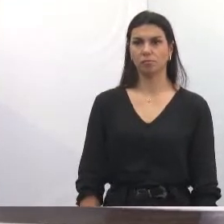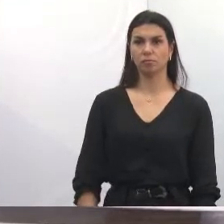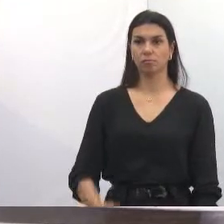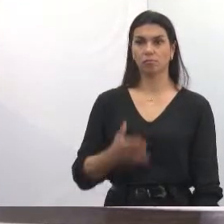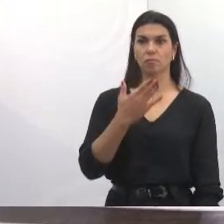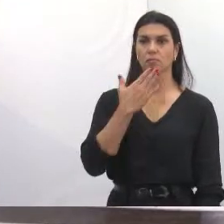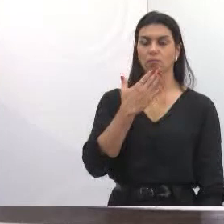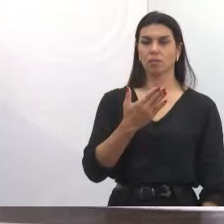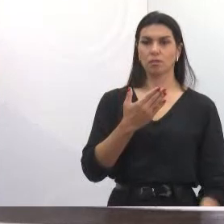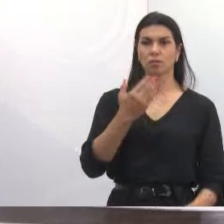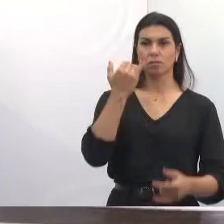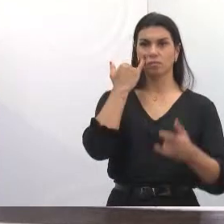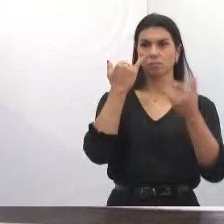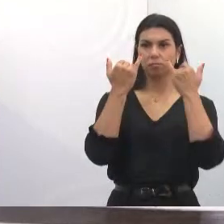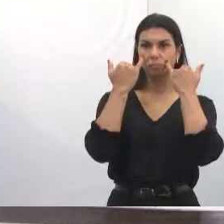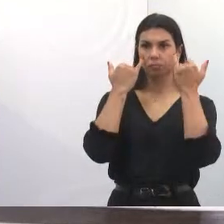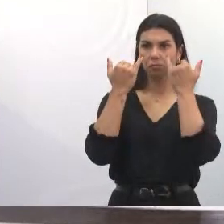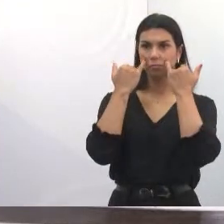Pedido de informação